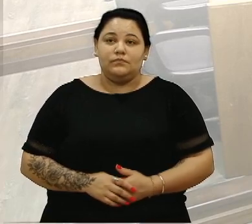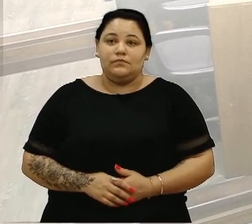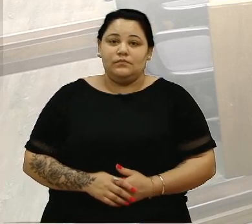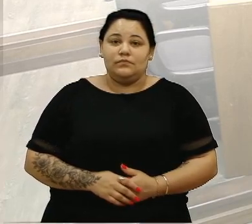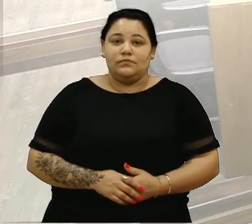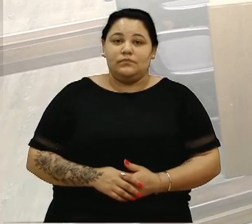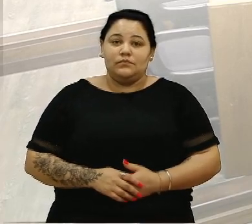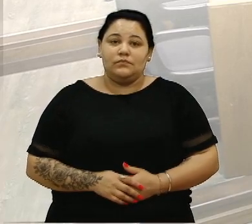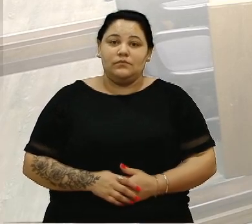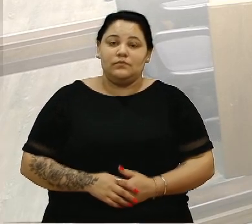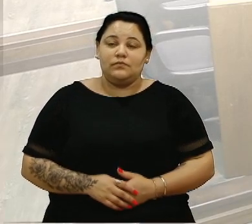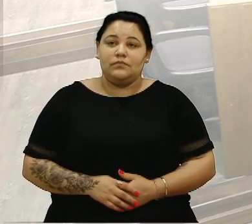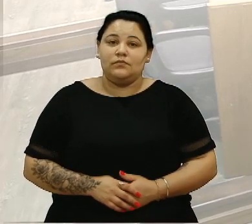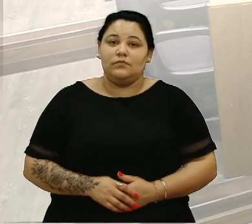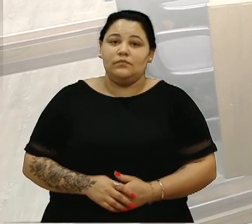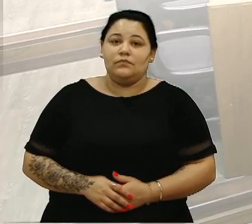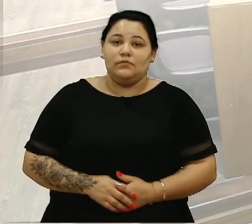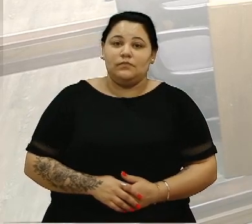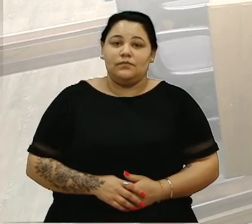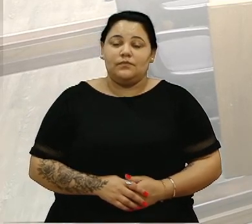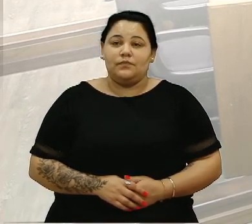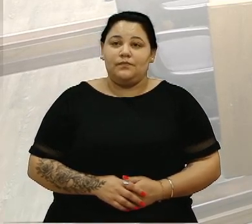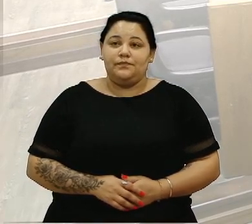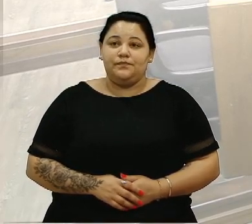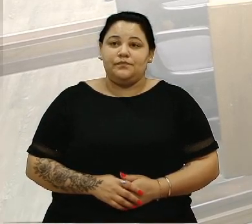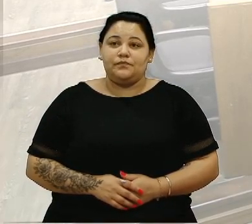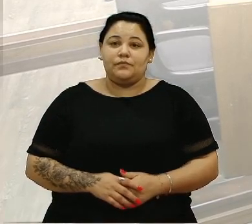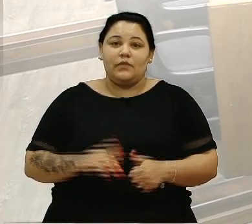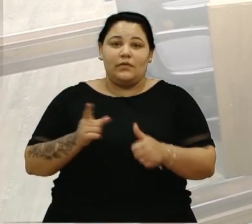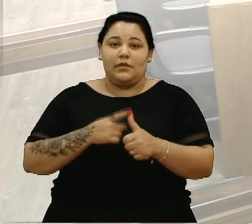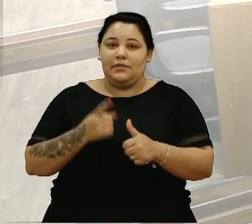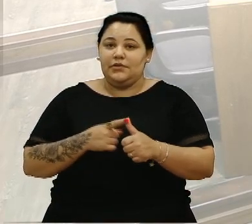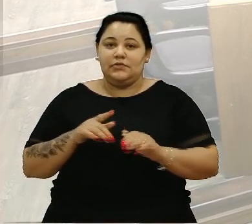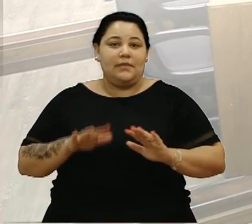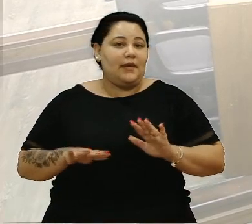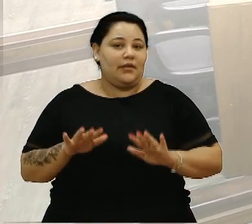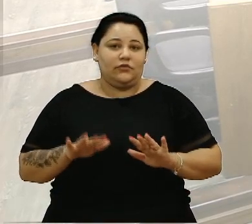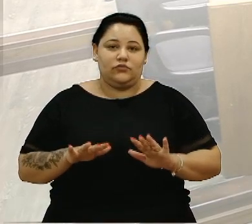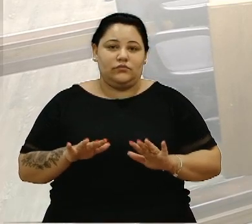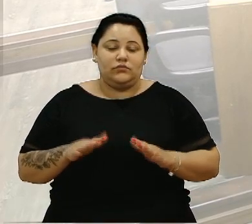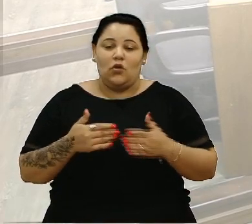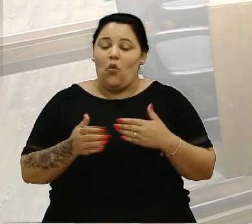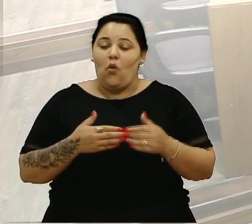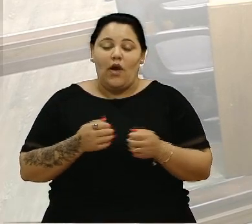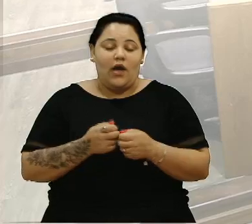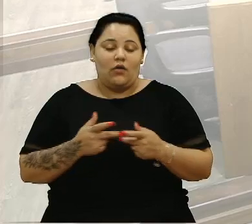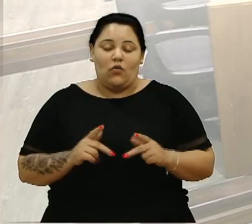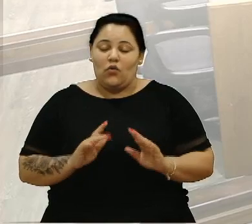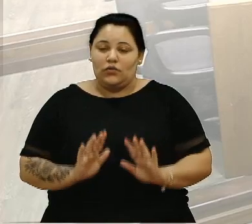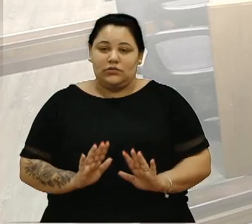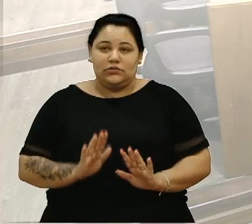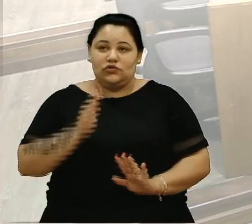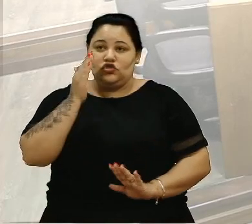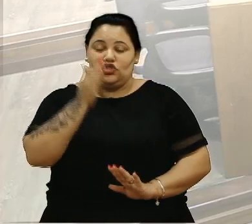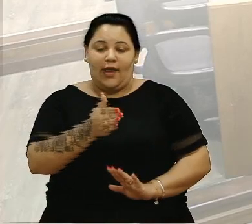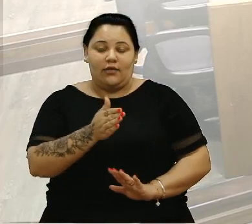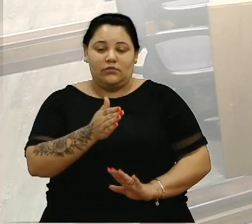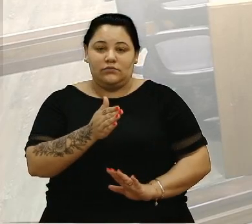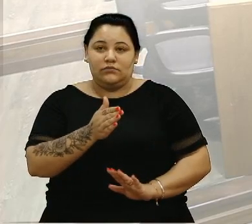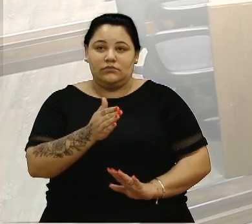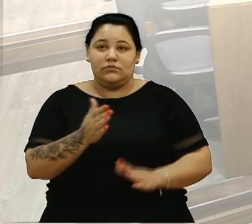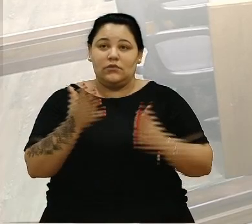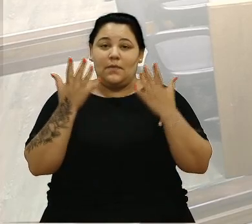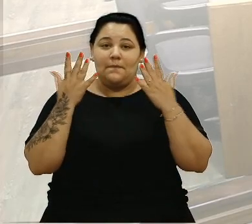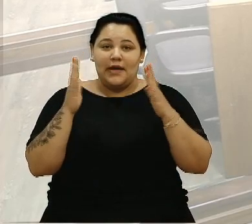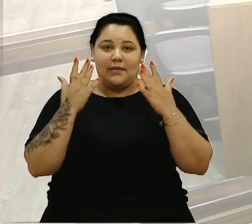Obrigado, vereador Scalco. Primeiramente, independente de qualquer coisa, sem fazer média e sendo bem direto, parabenizar